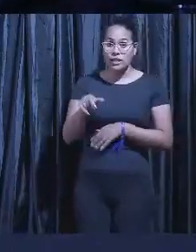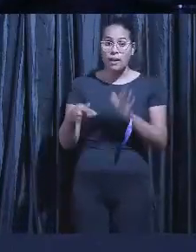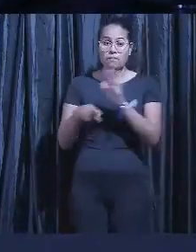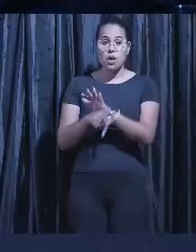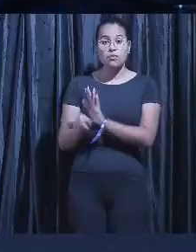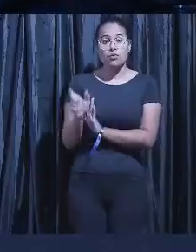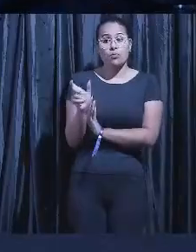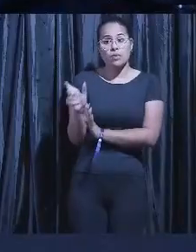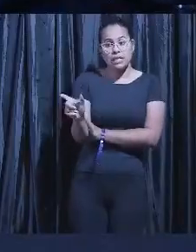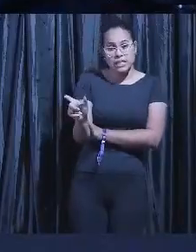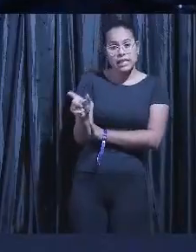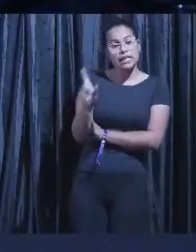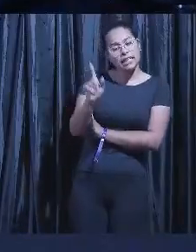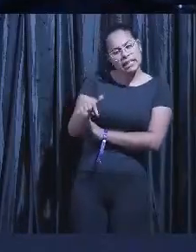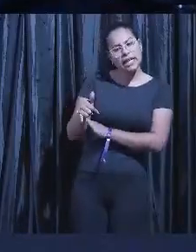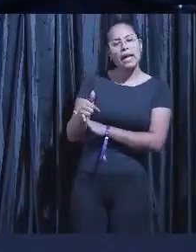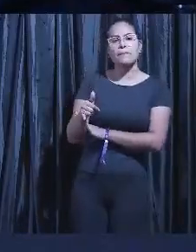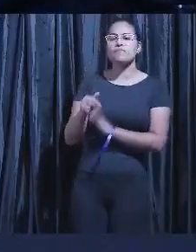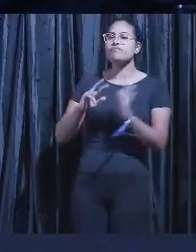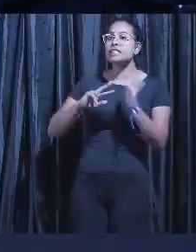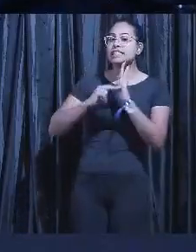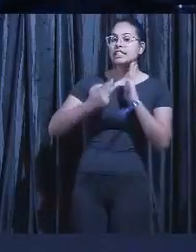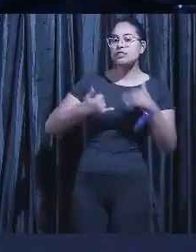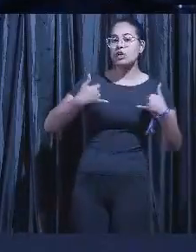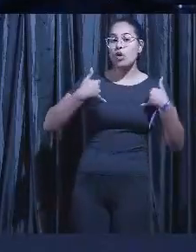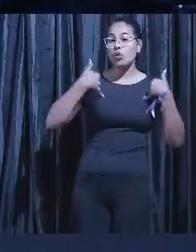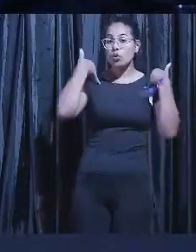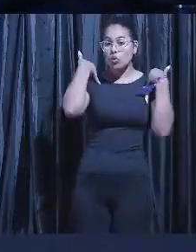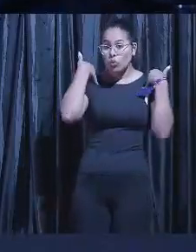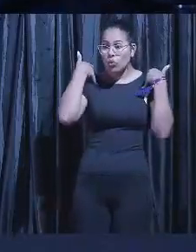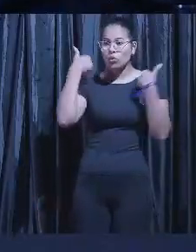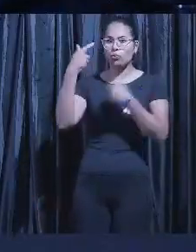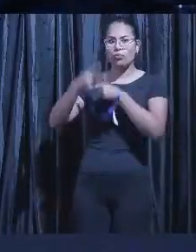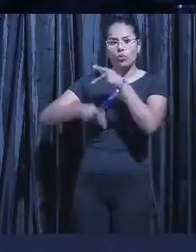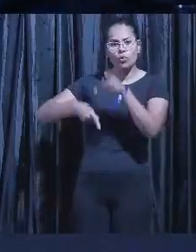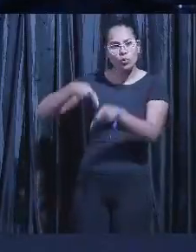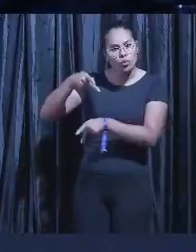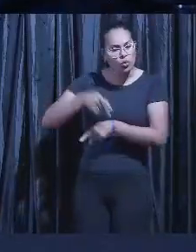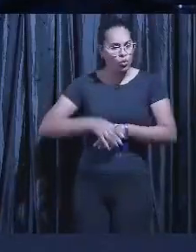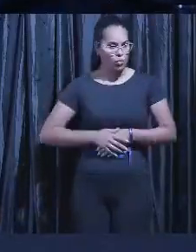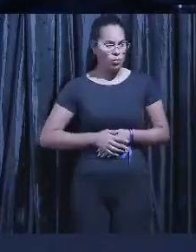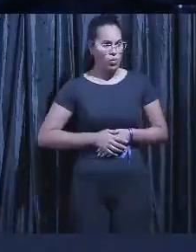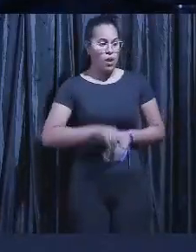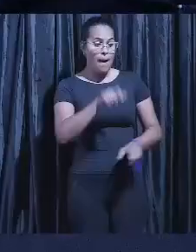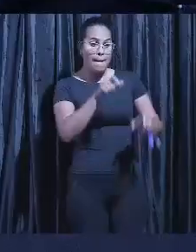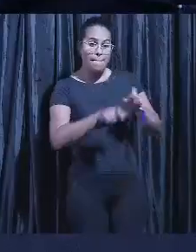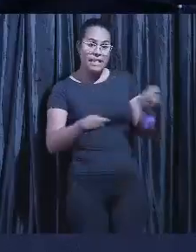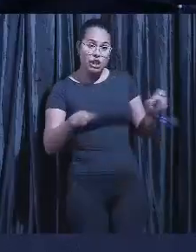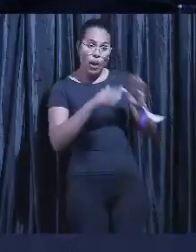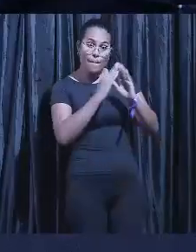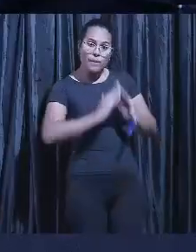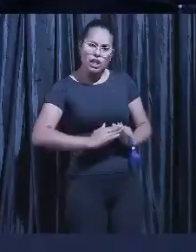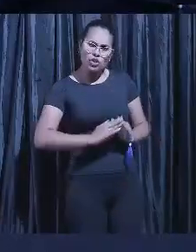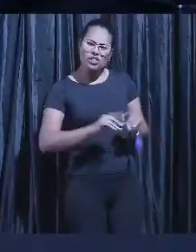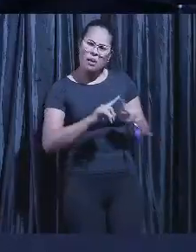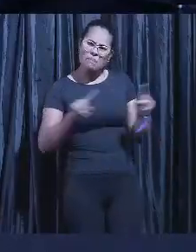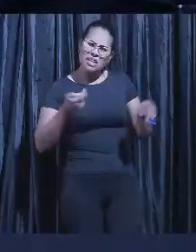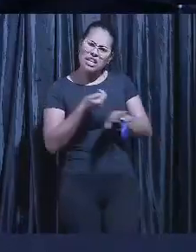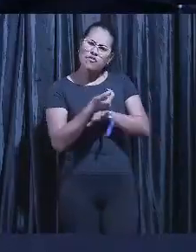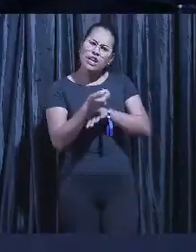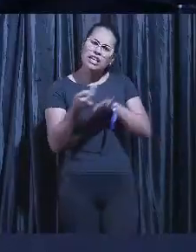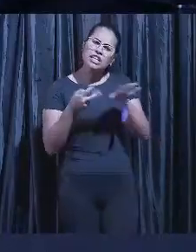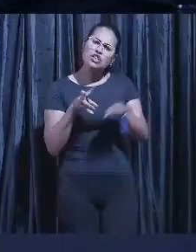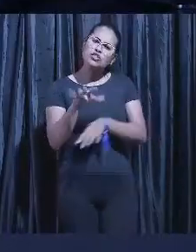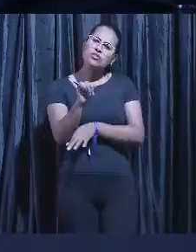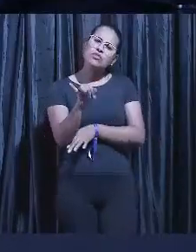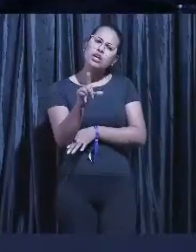significar orgulho para um grupo, para determinados moradores, e a fake news vai dizer que aquilo, na verdade,